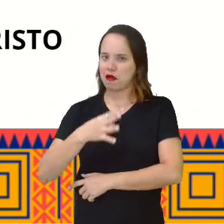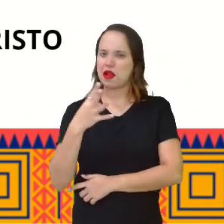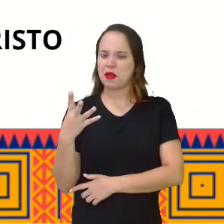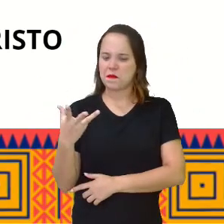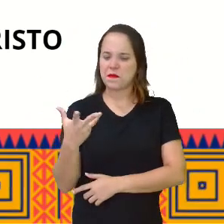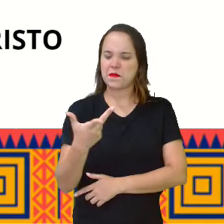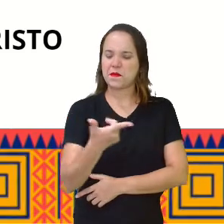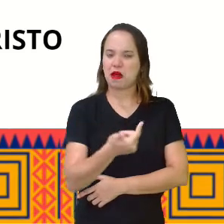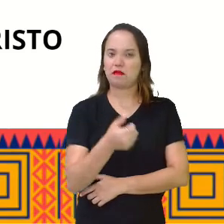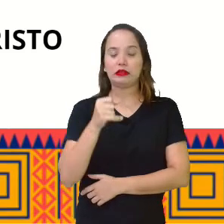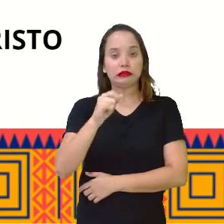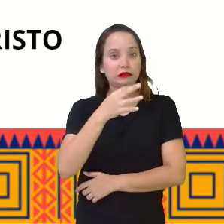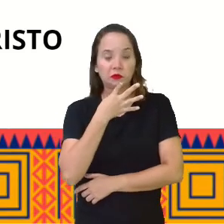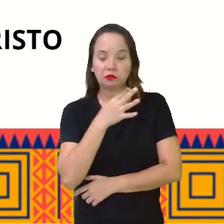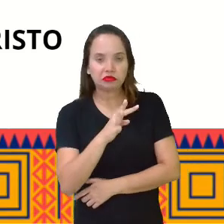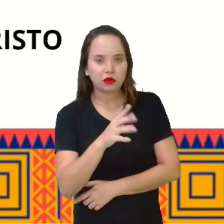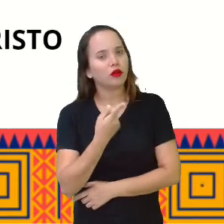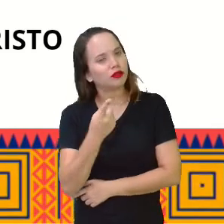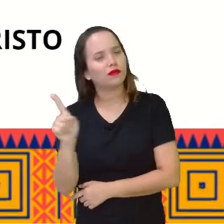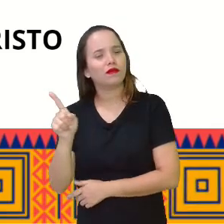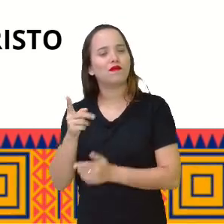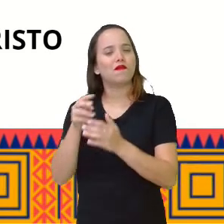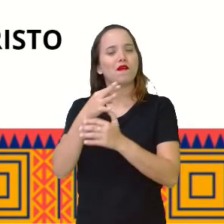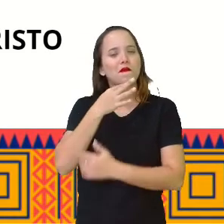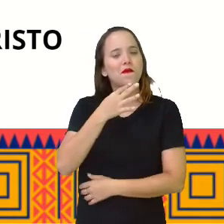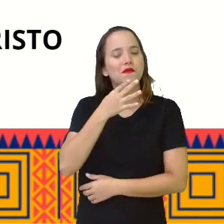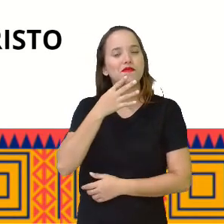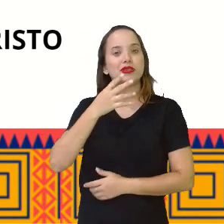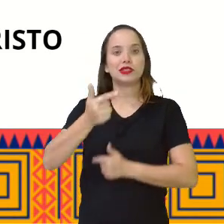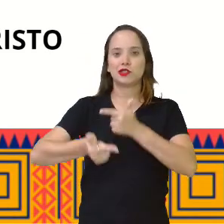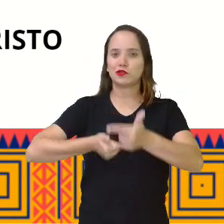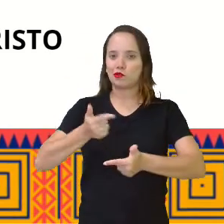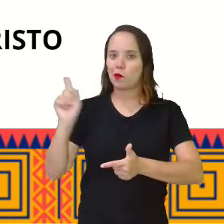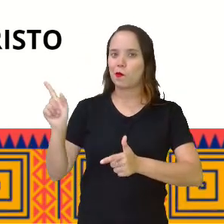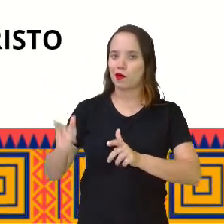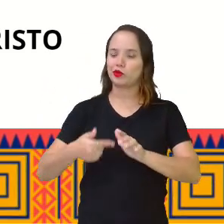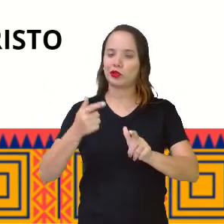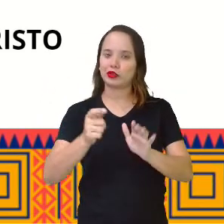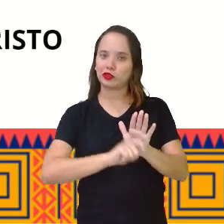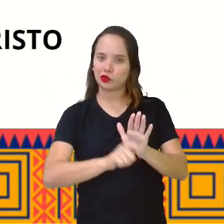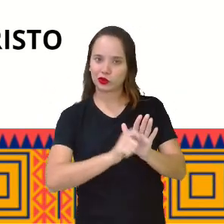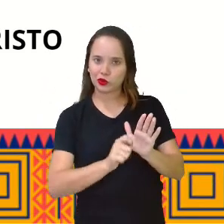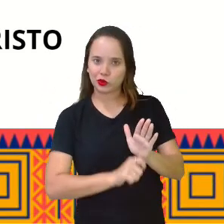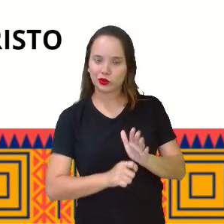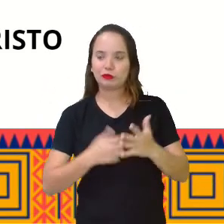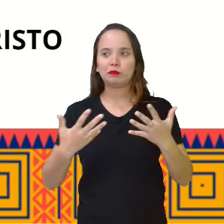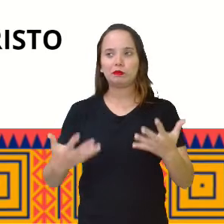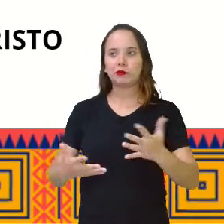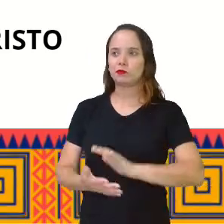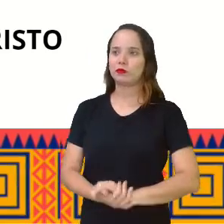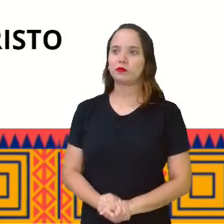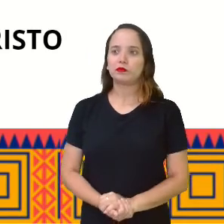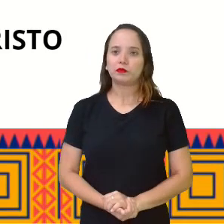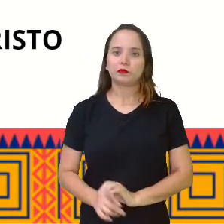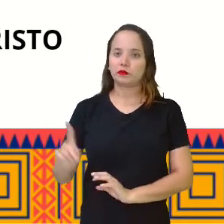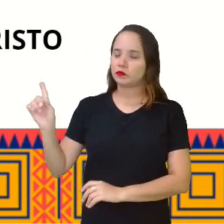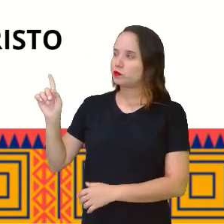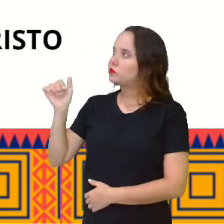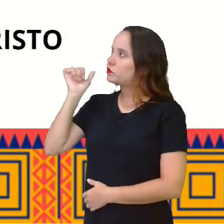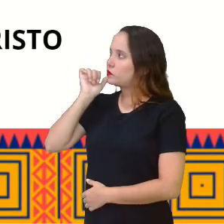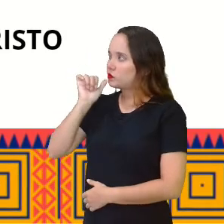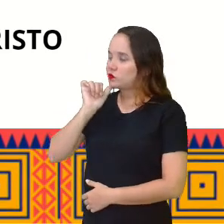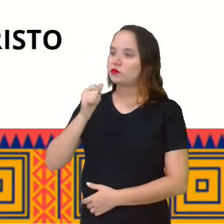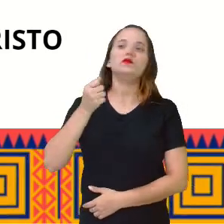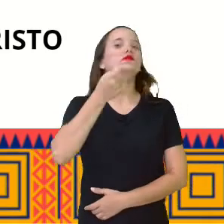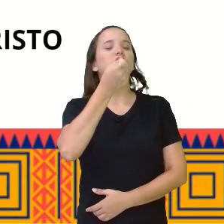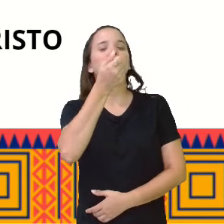façam isso por vocês. Conhecer o trabalho dessa escritora. Então, ela falou que